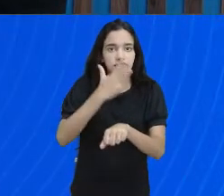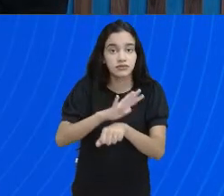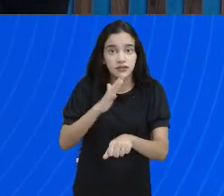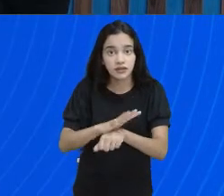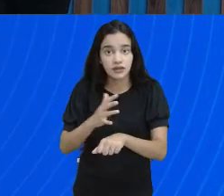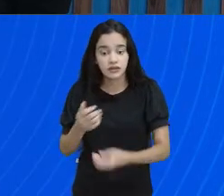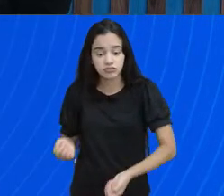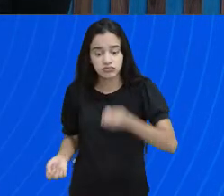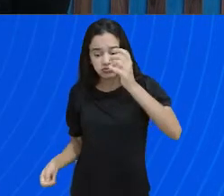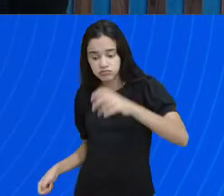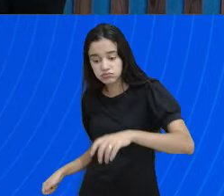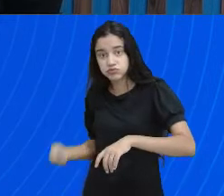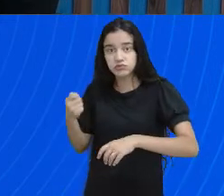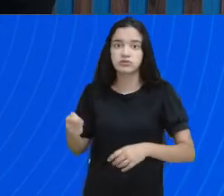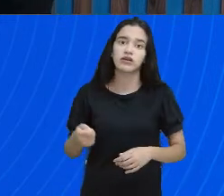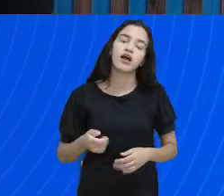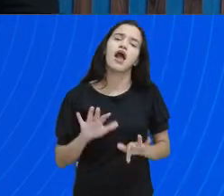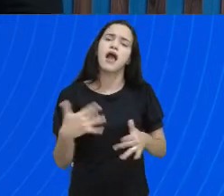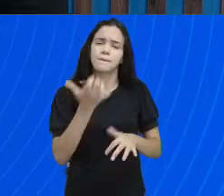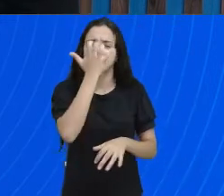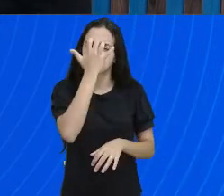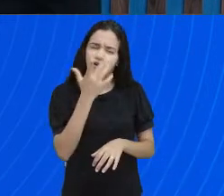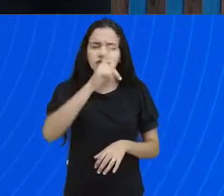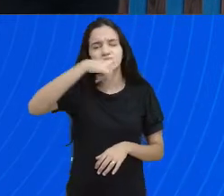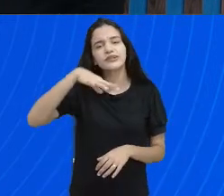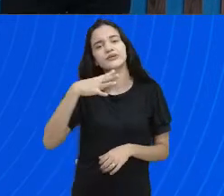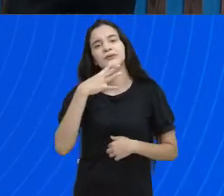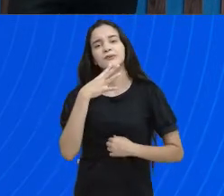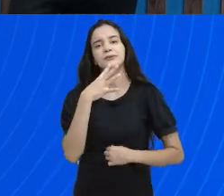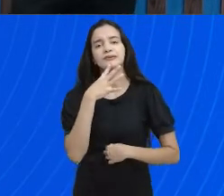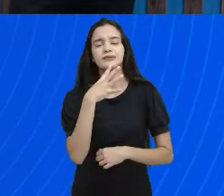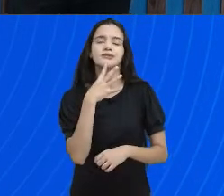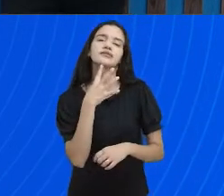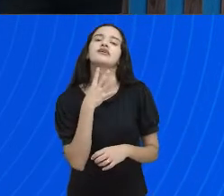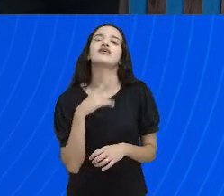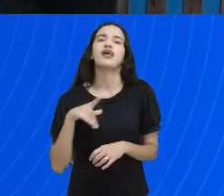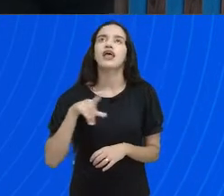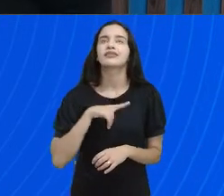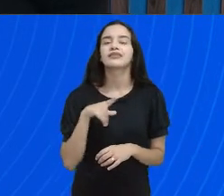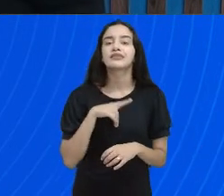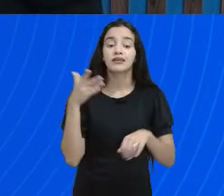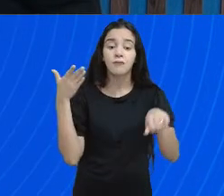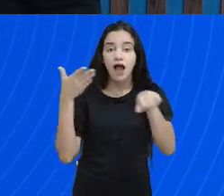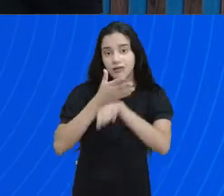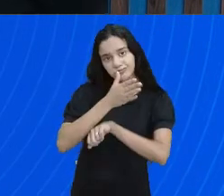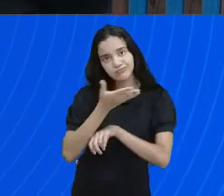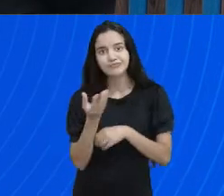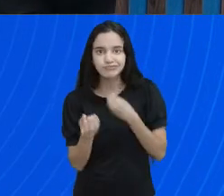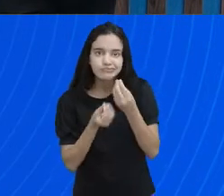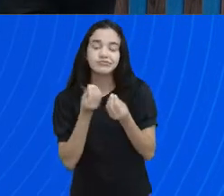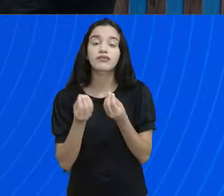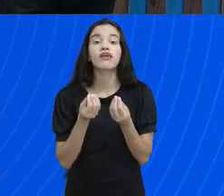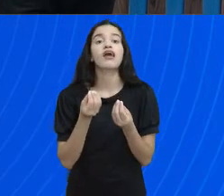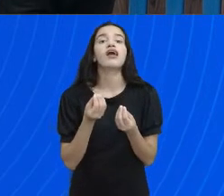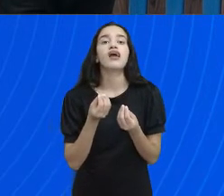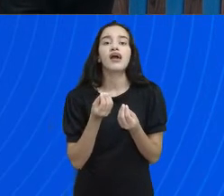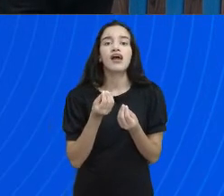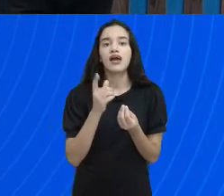né? Então, o tênis eu acho que é mais fácil de vocês conhecerem, né? Vocês terem mais acesso, digamos assim.